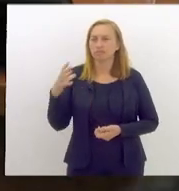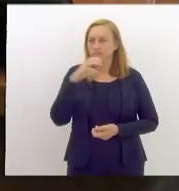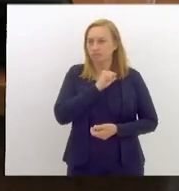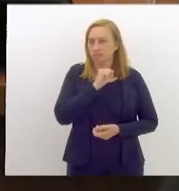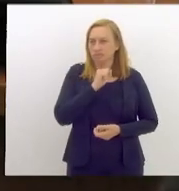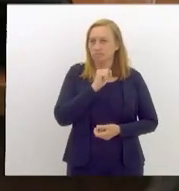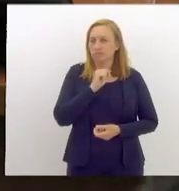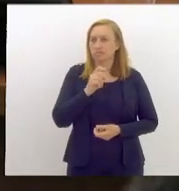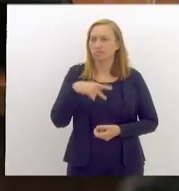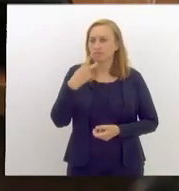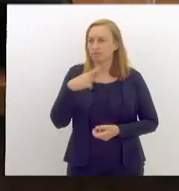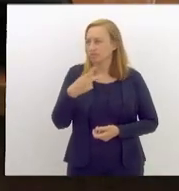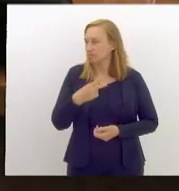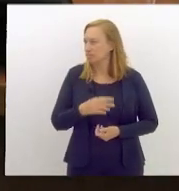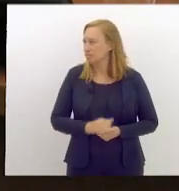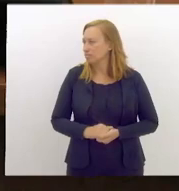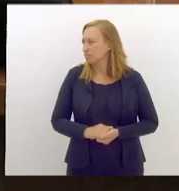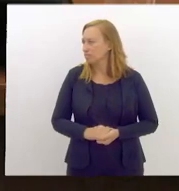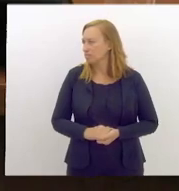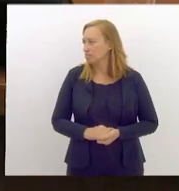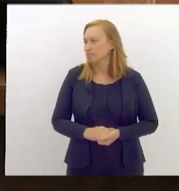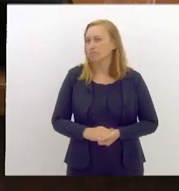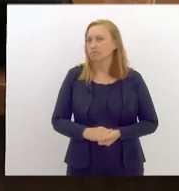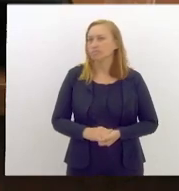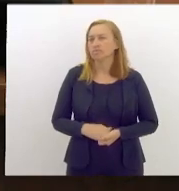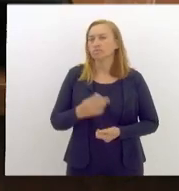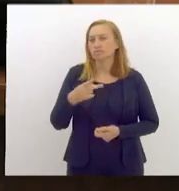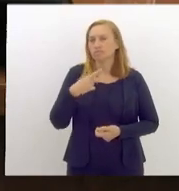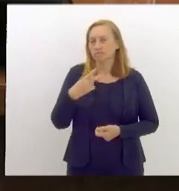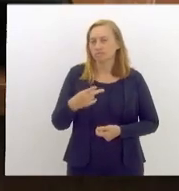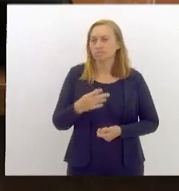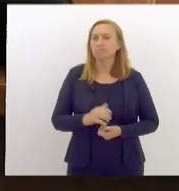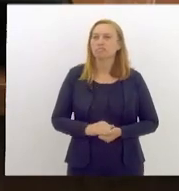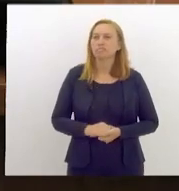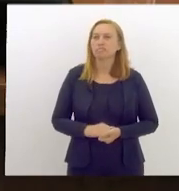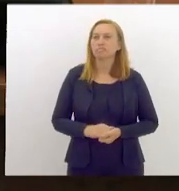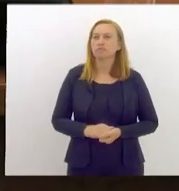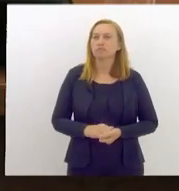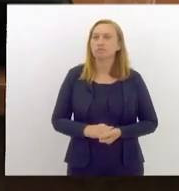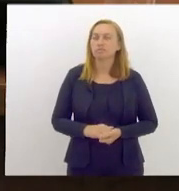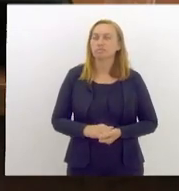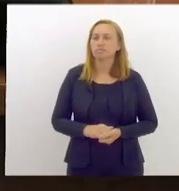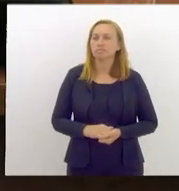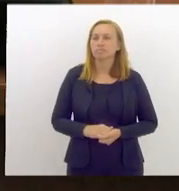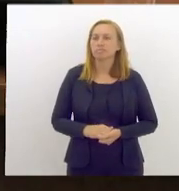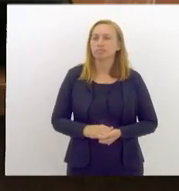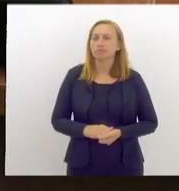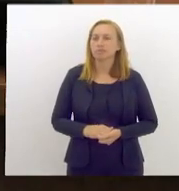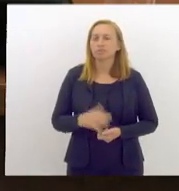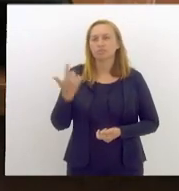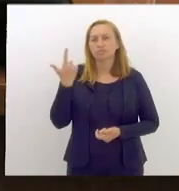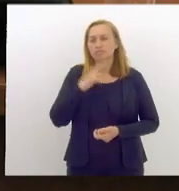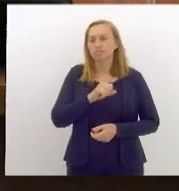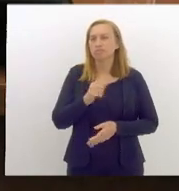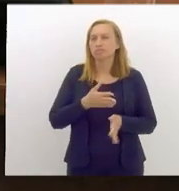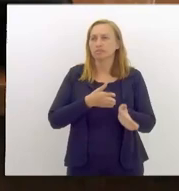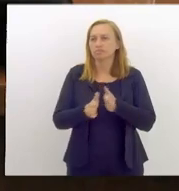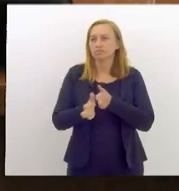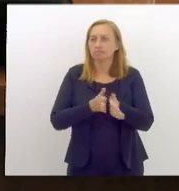justificável como eu disse consegui acessar